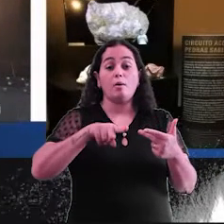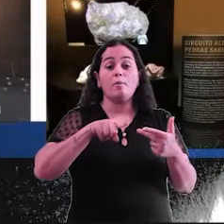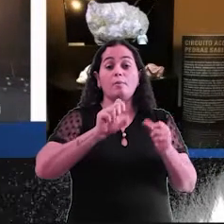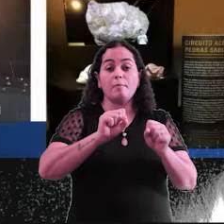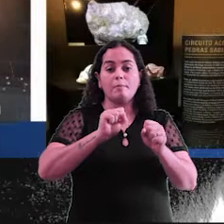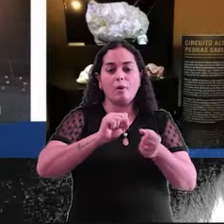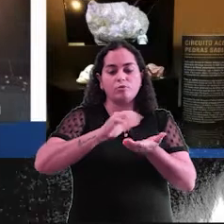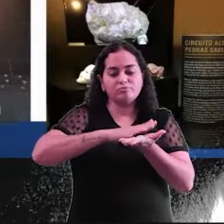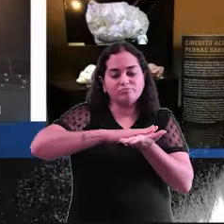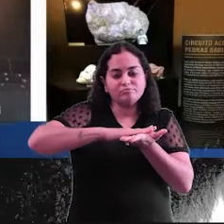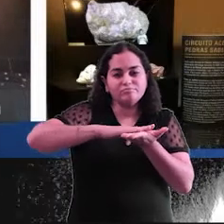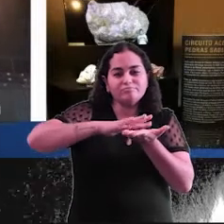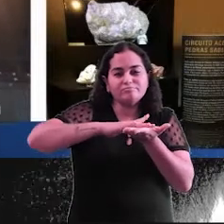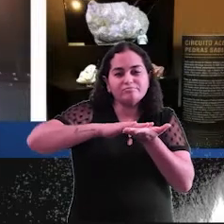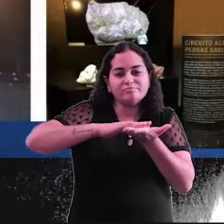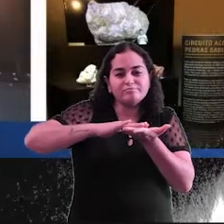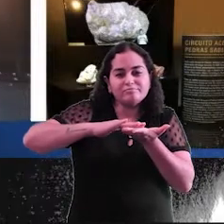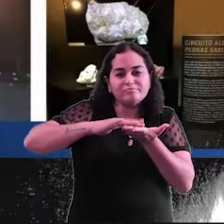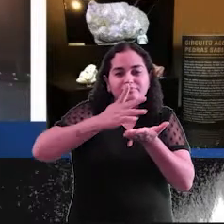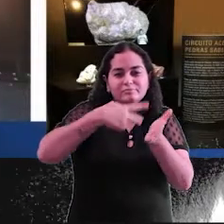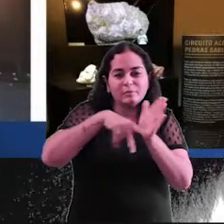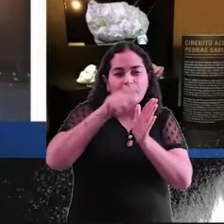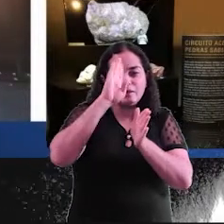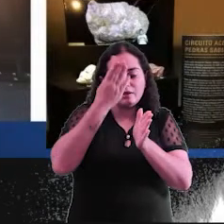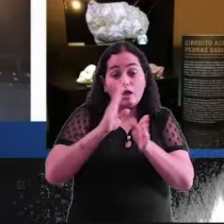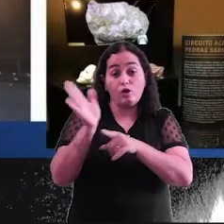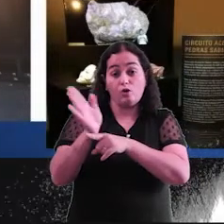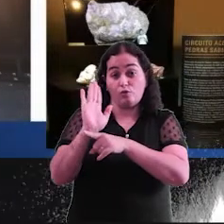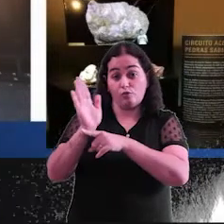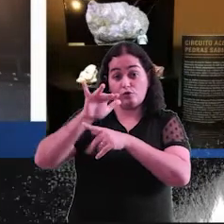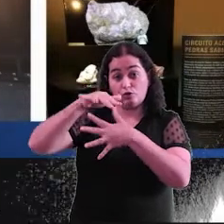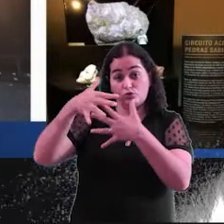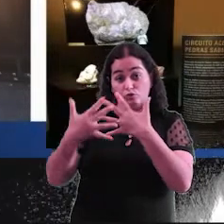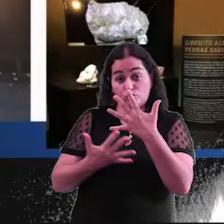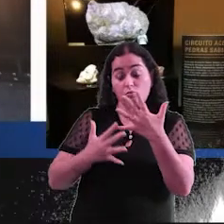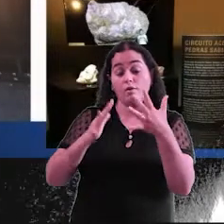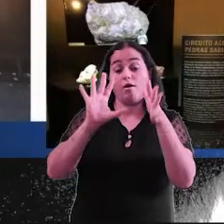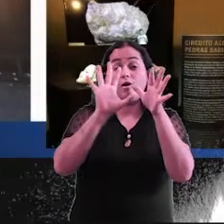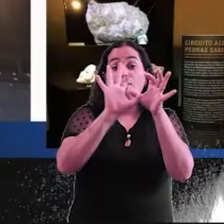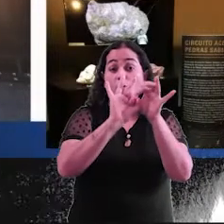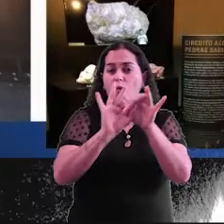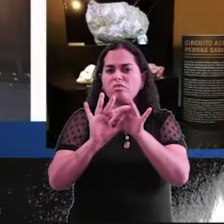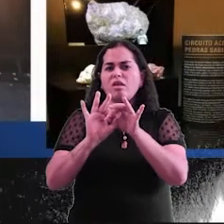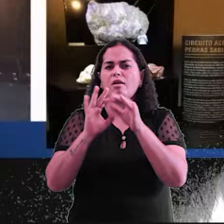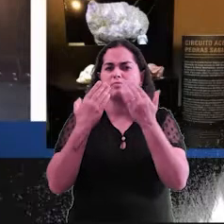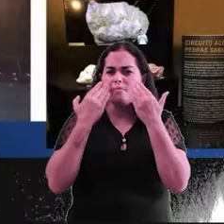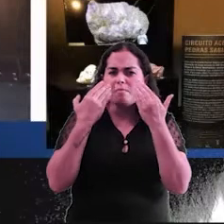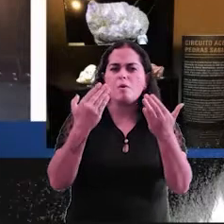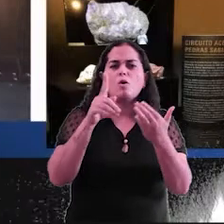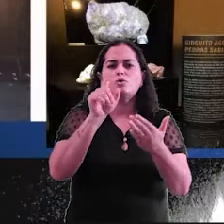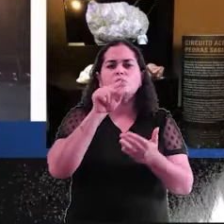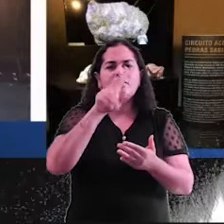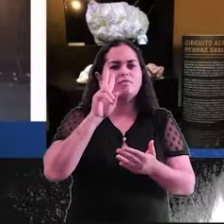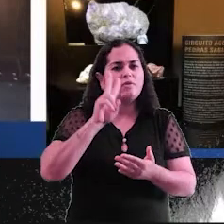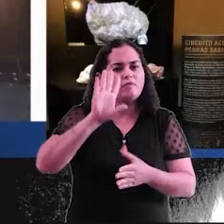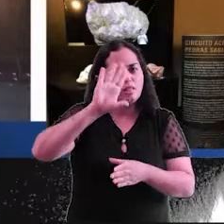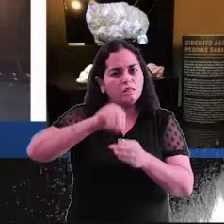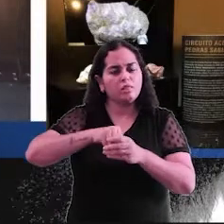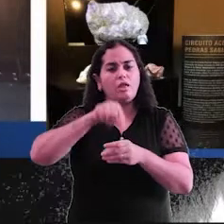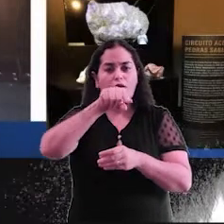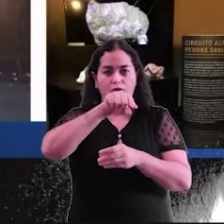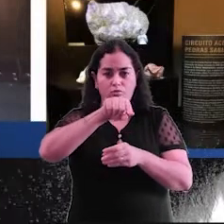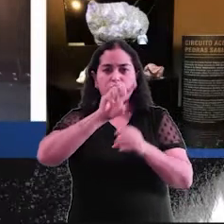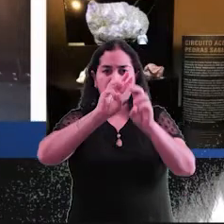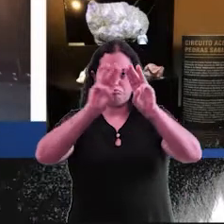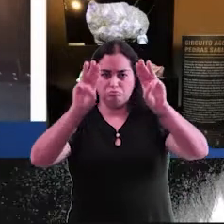contextualizando o visitante do que ele vai ver naquela exposição, materiais e recursos multimídias, mapas táteis